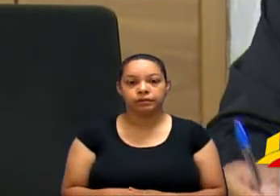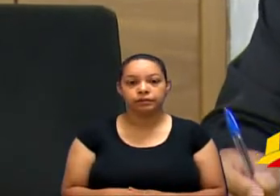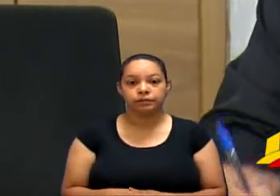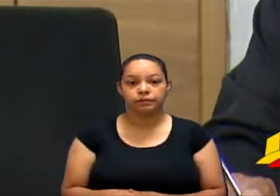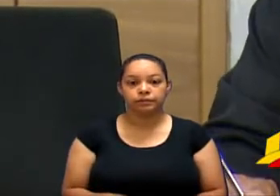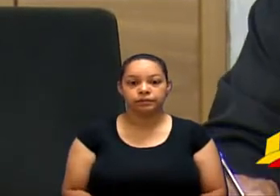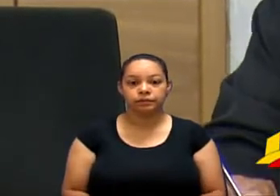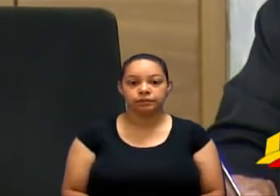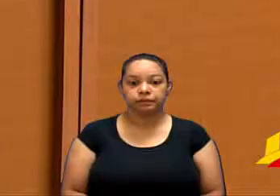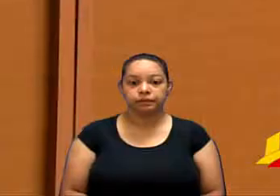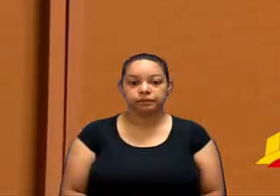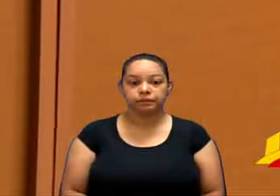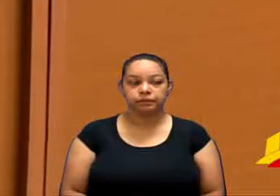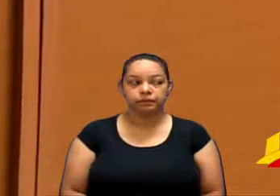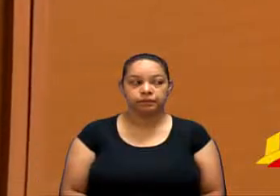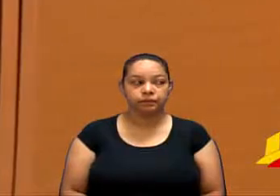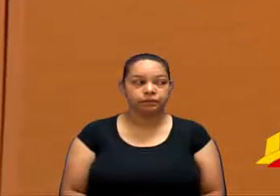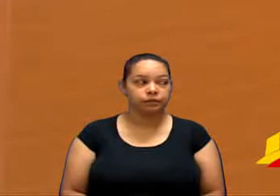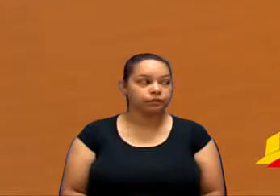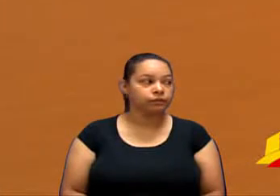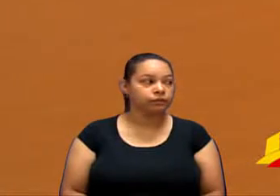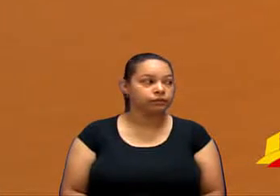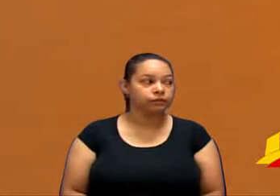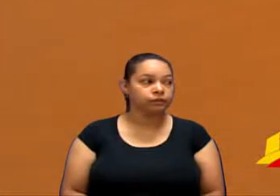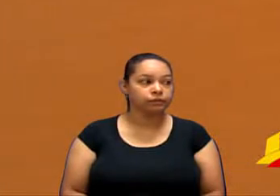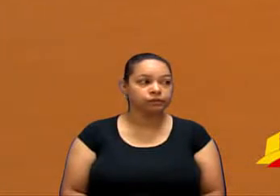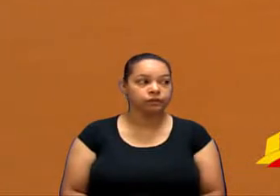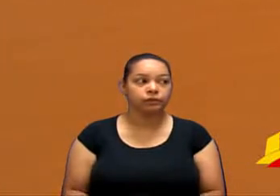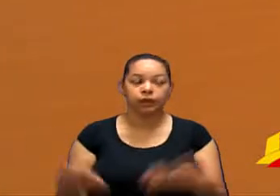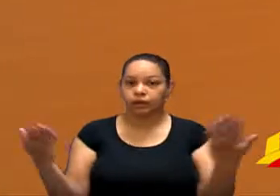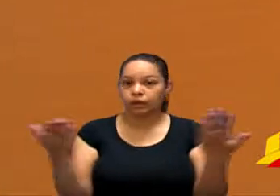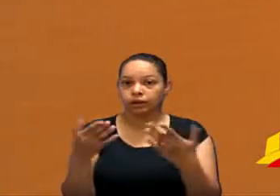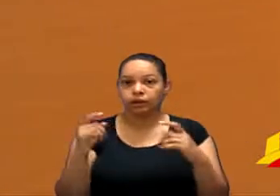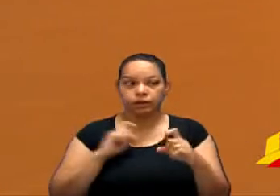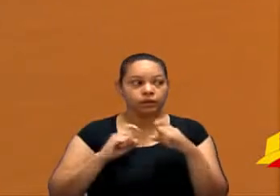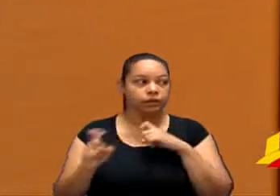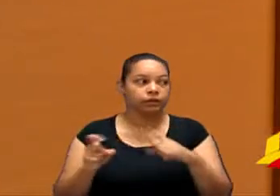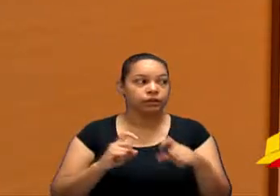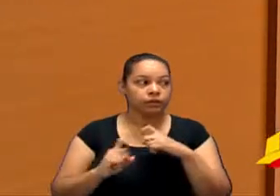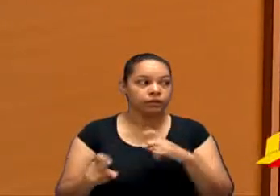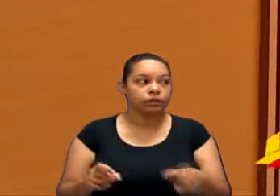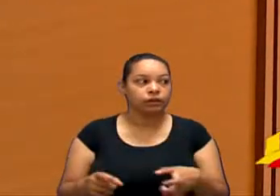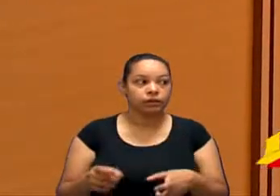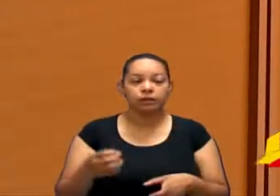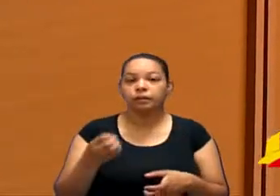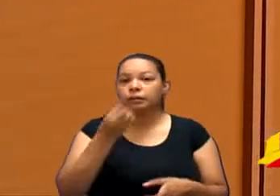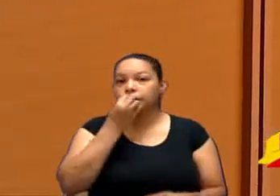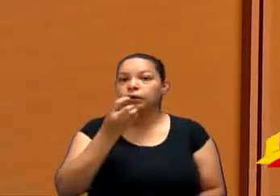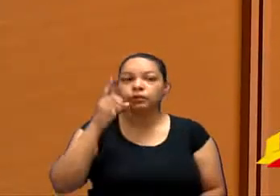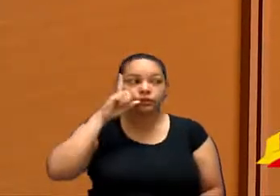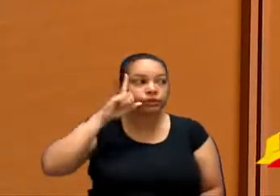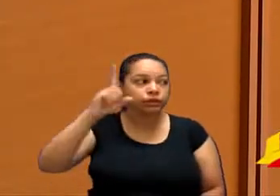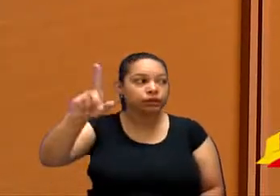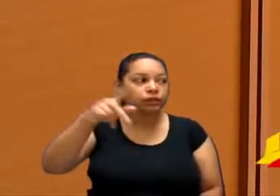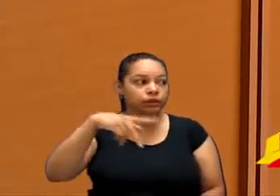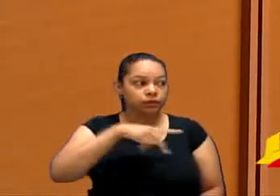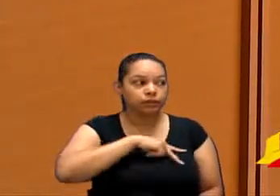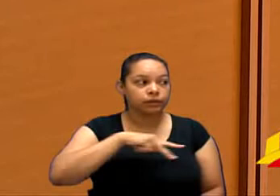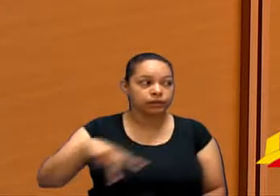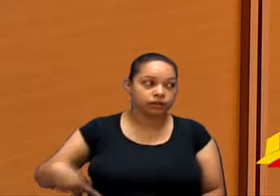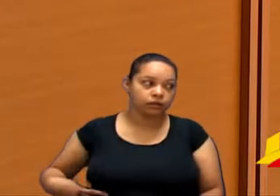autor mais uma vez obrigado Mais uma vez Bom dia senhor presidente